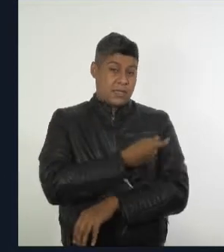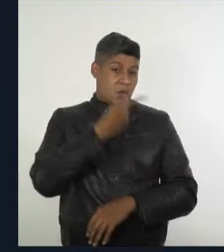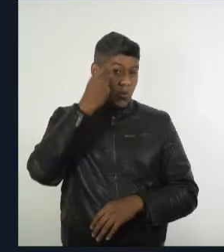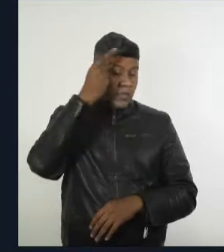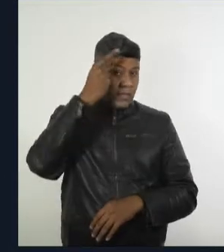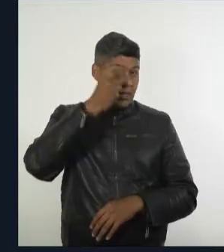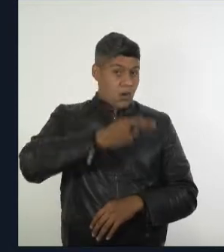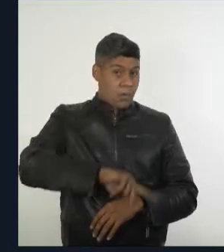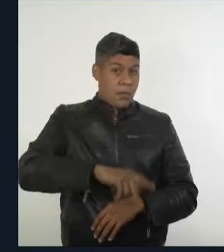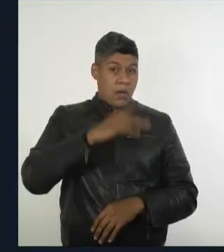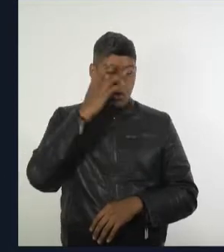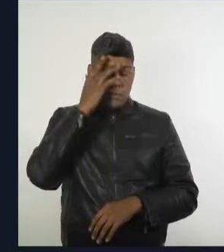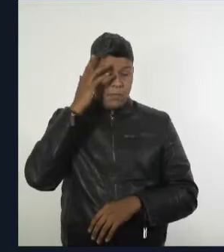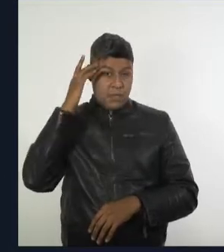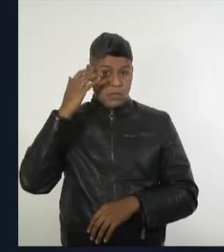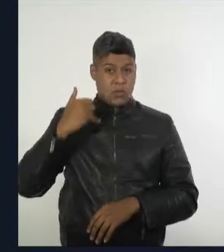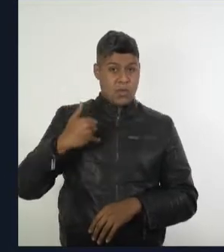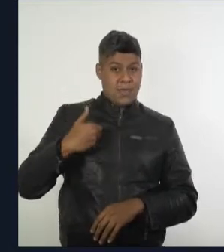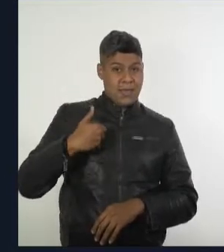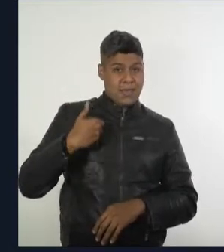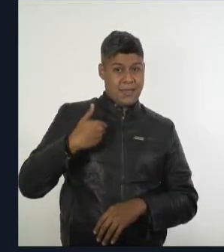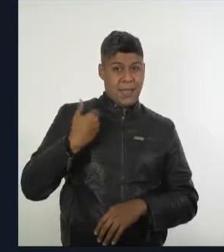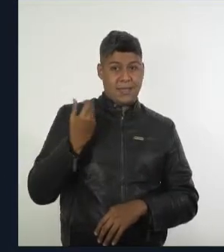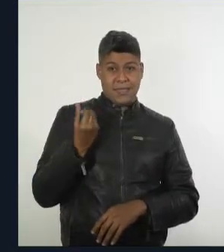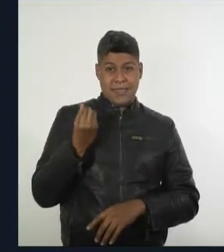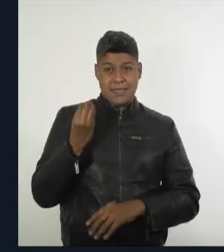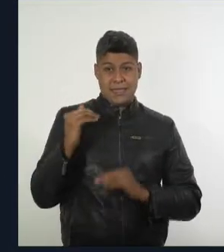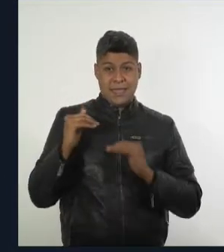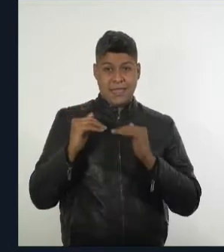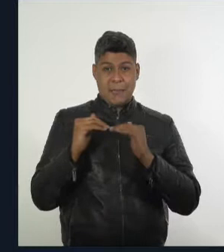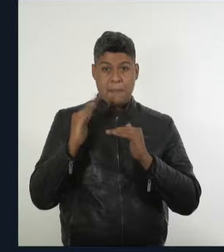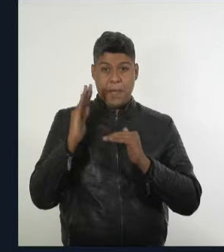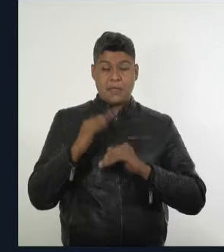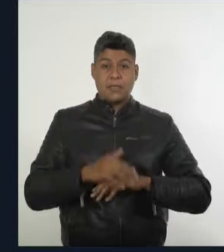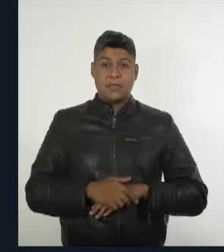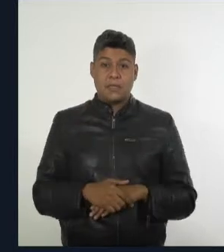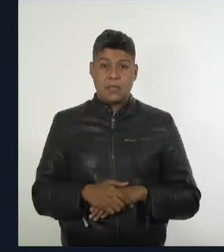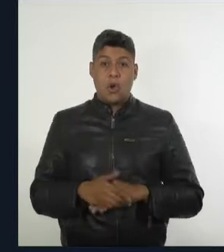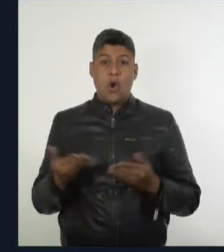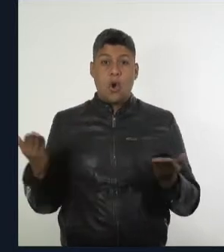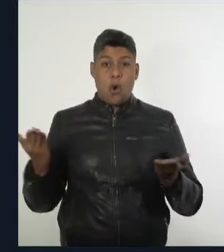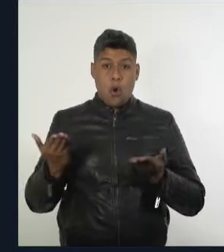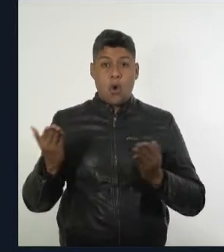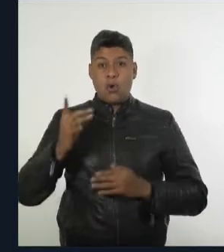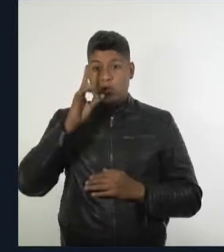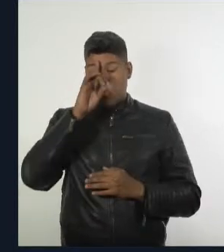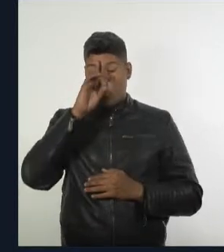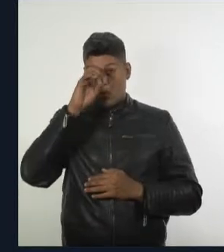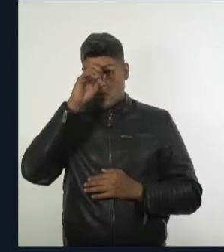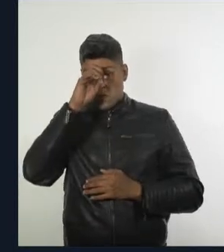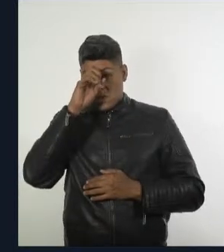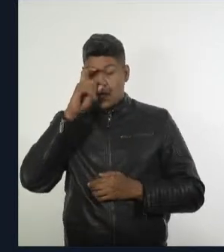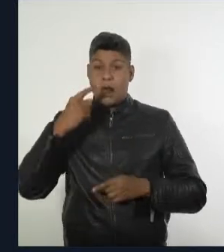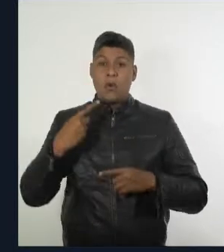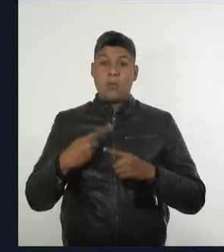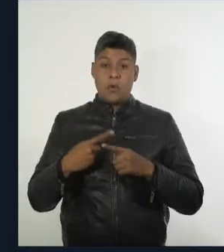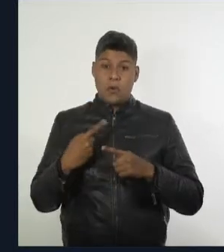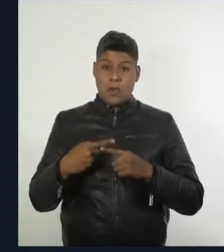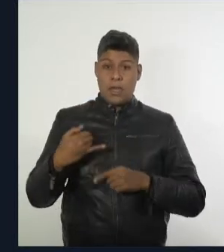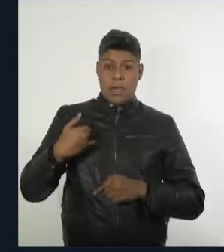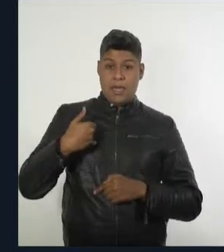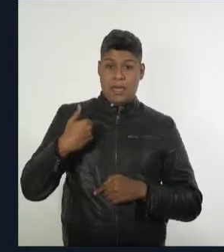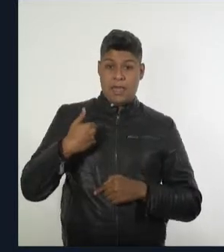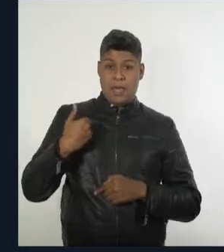Paulo para as pessoas acima de 60 anos, né? Hoje o quadro de hospitalização se dá exatamente para as faixas